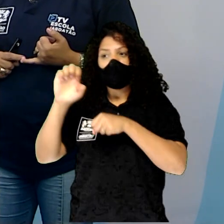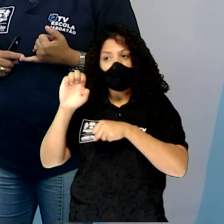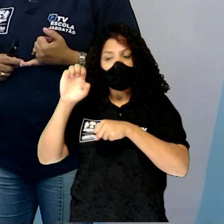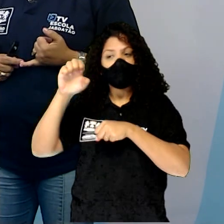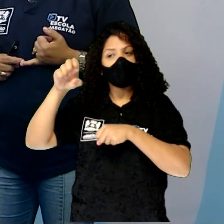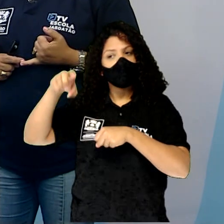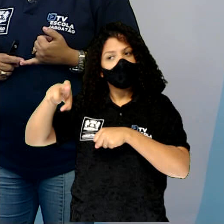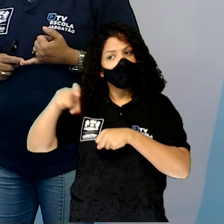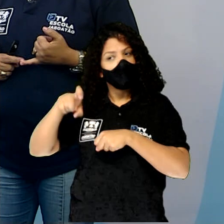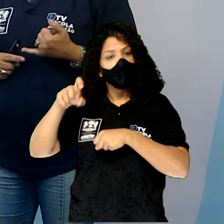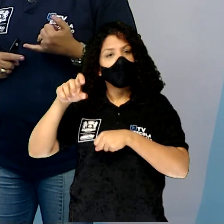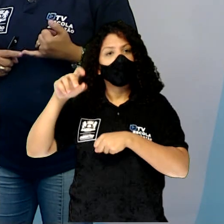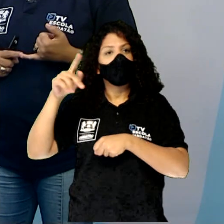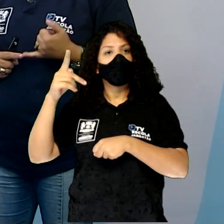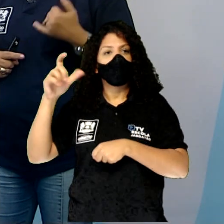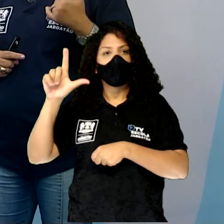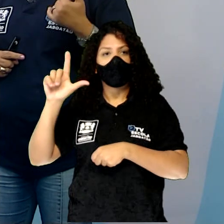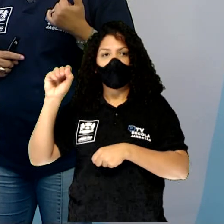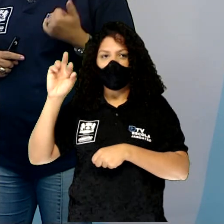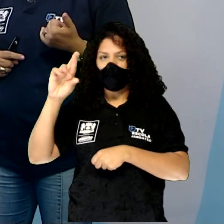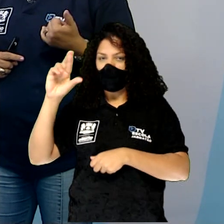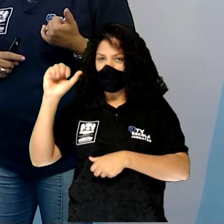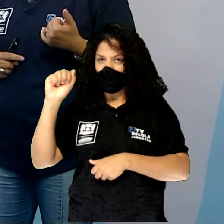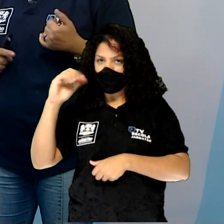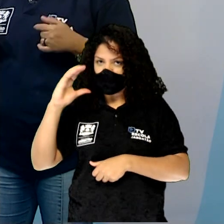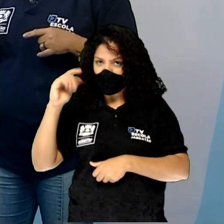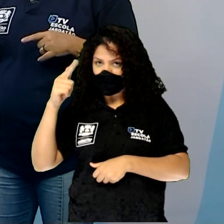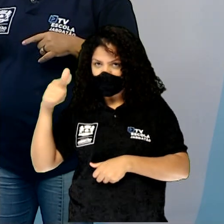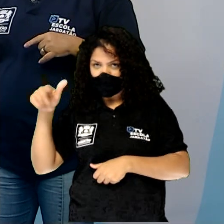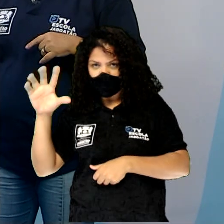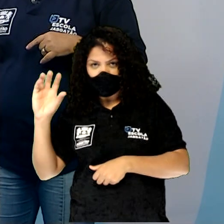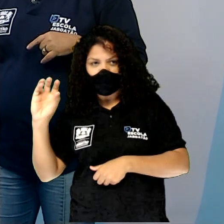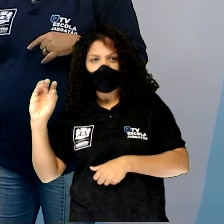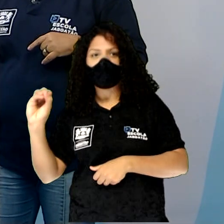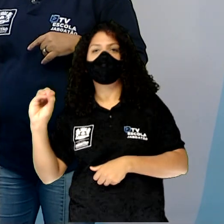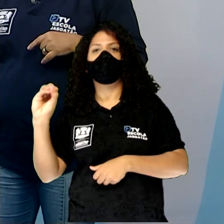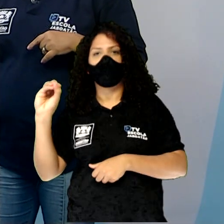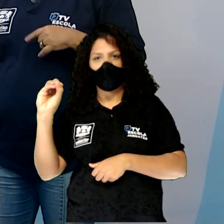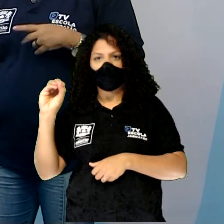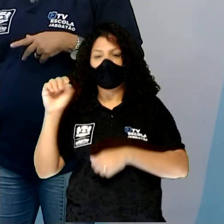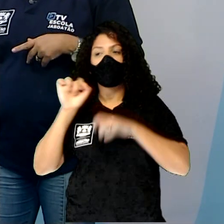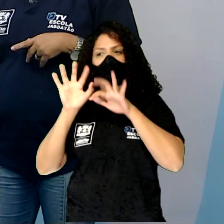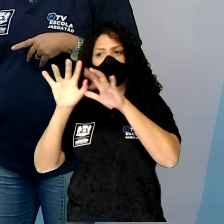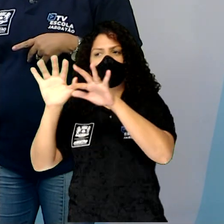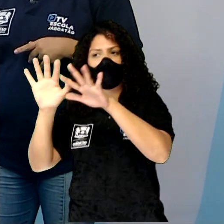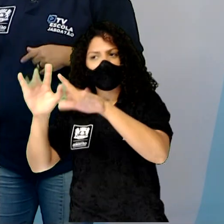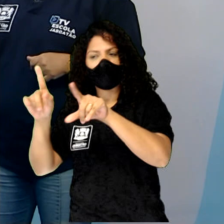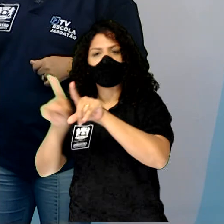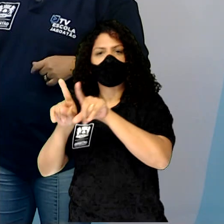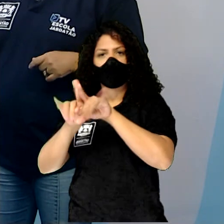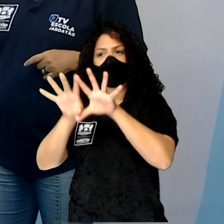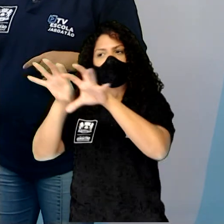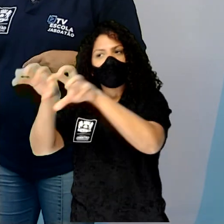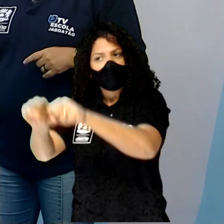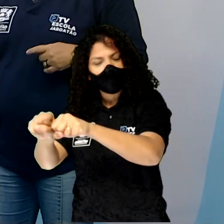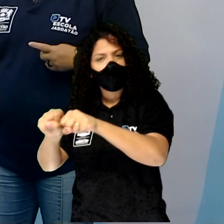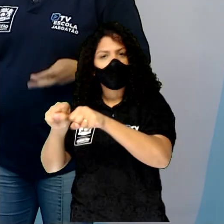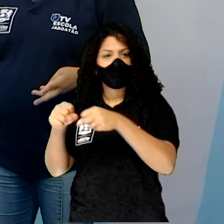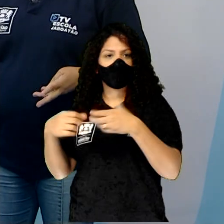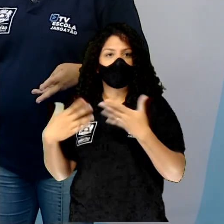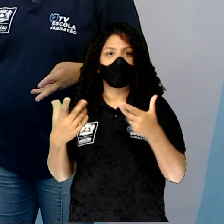de exploração. Né? Eu já falei para vocês, colônia de povoamento e colônia de exploração.